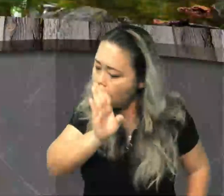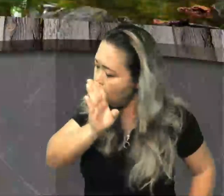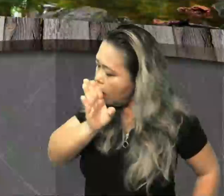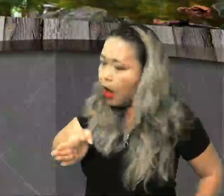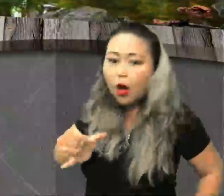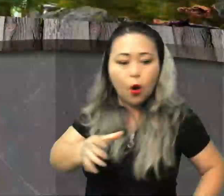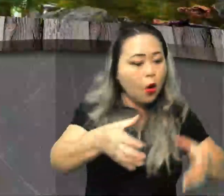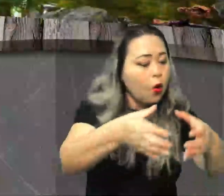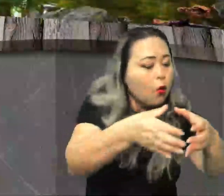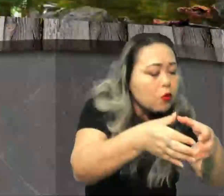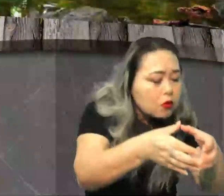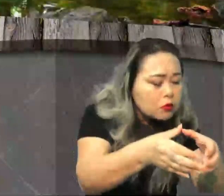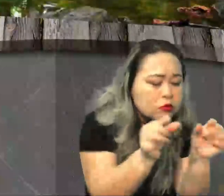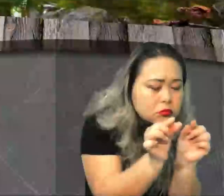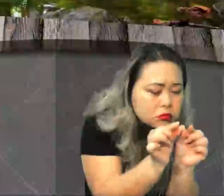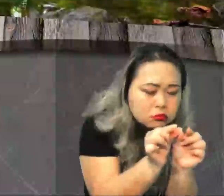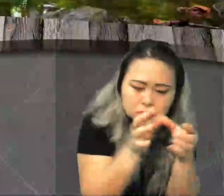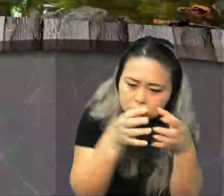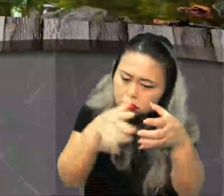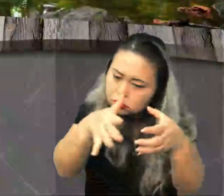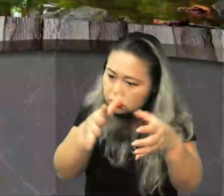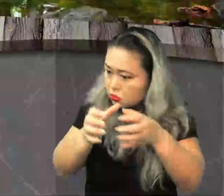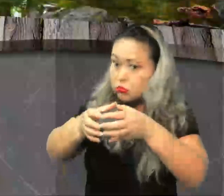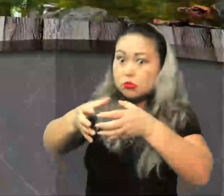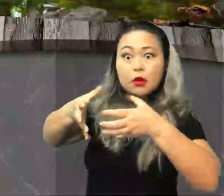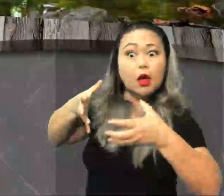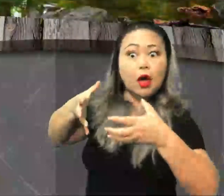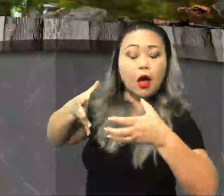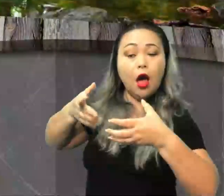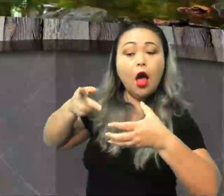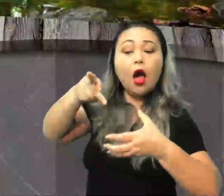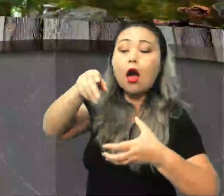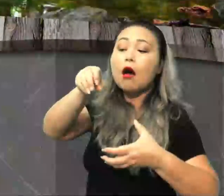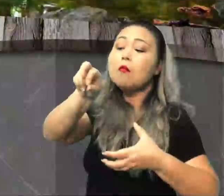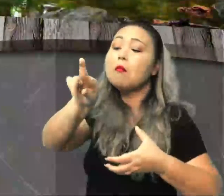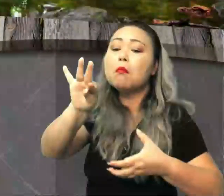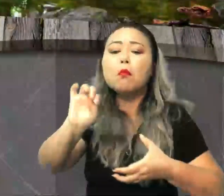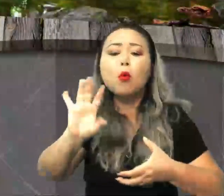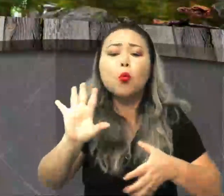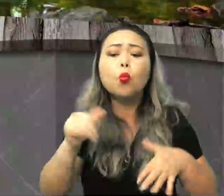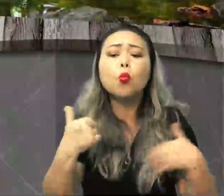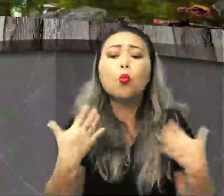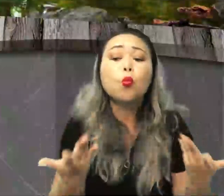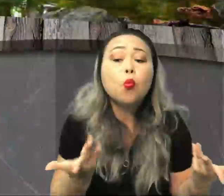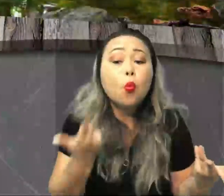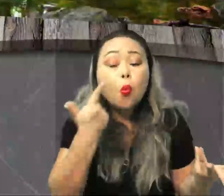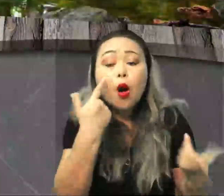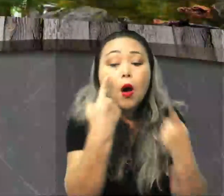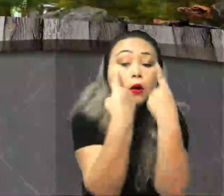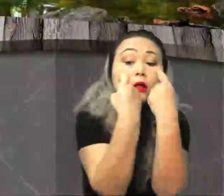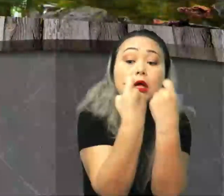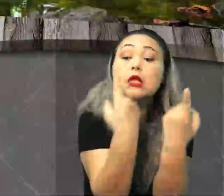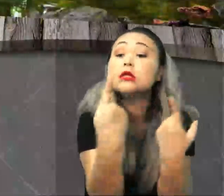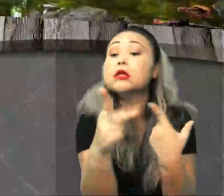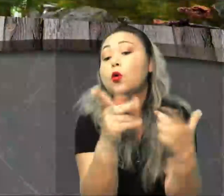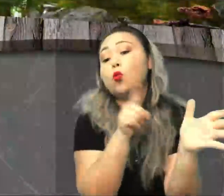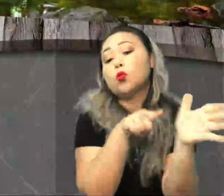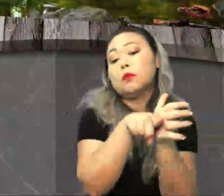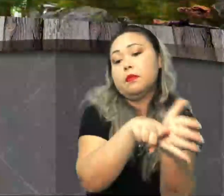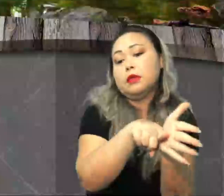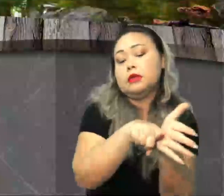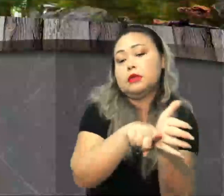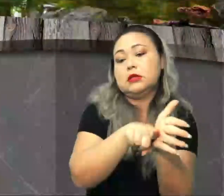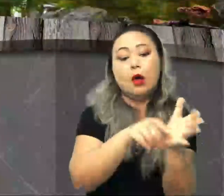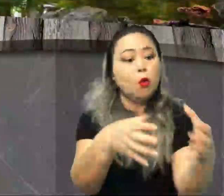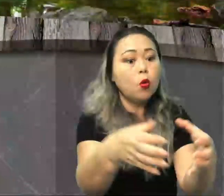desses grupos. São animais de pequeno porte, médio porte? Quem são os animais do teu interesse de pesquisa? né? Então, aí a gente